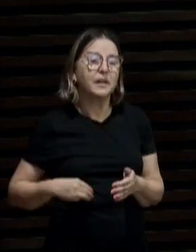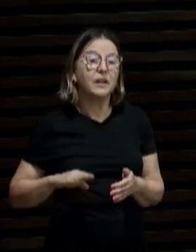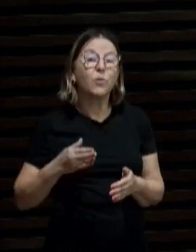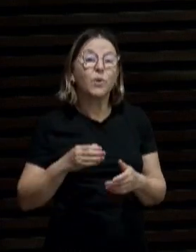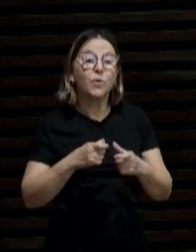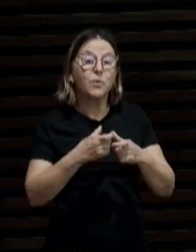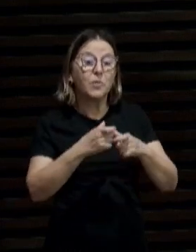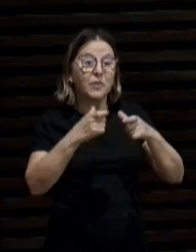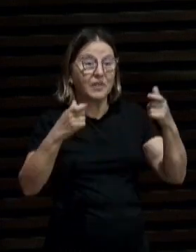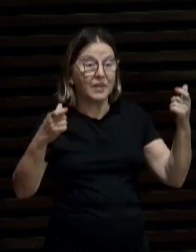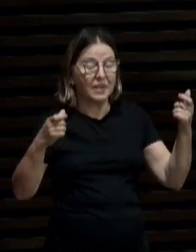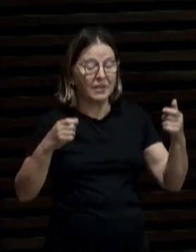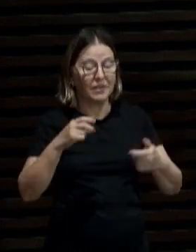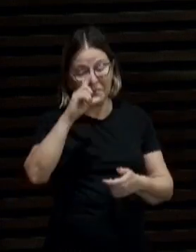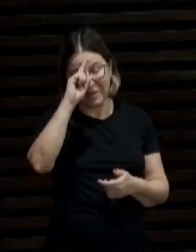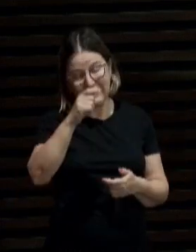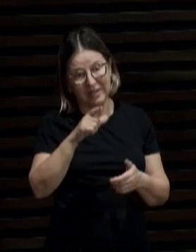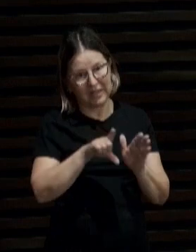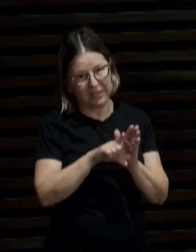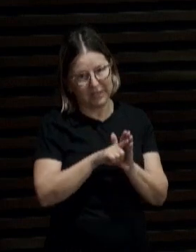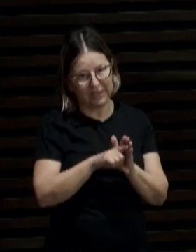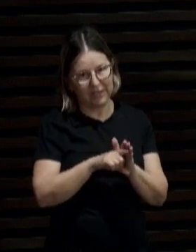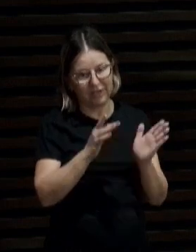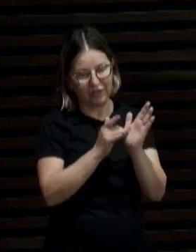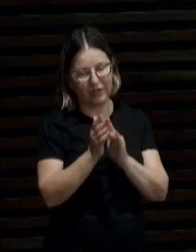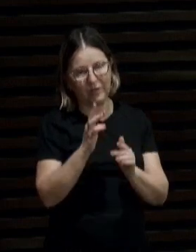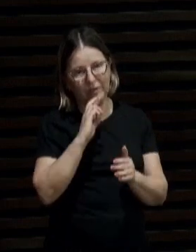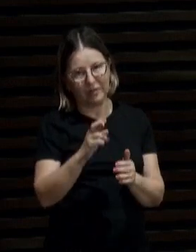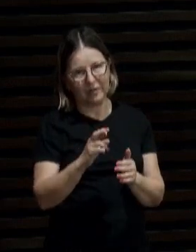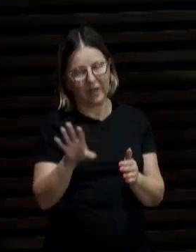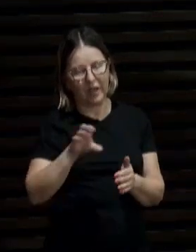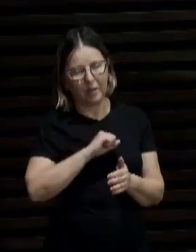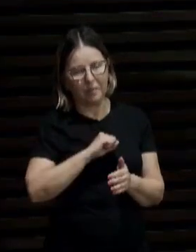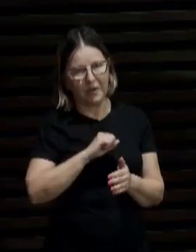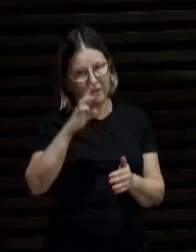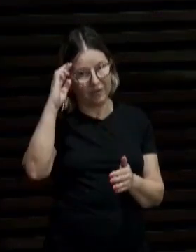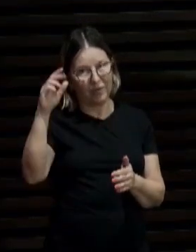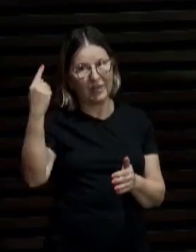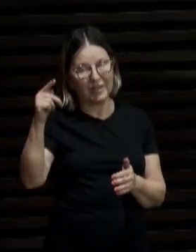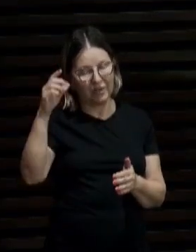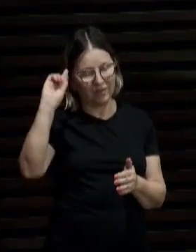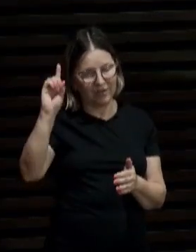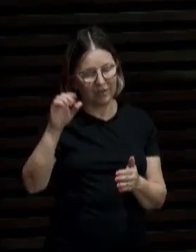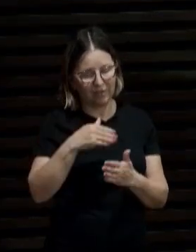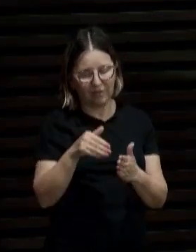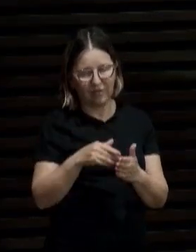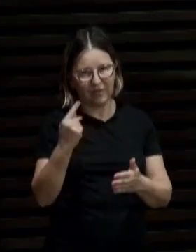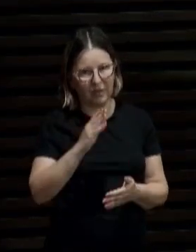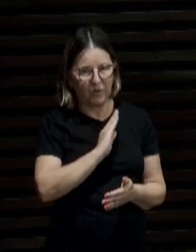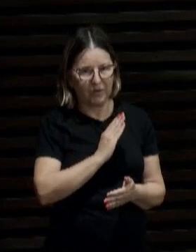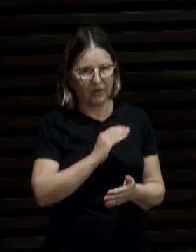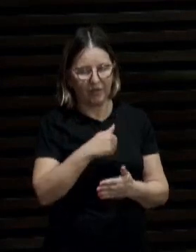Respondeu-lhe Jesus: amarás o Senhor teu Deus de todo o teu coração, de toda a tua alma e de todo o